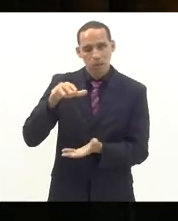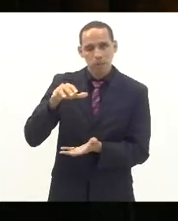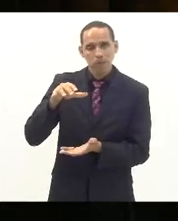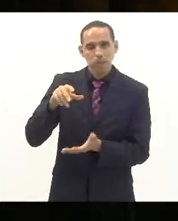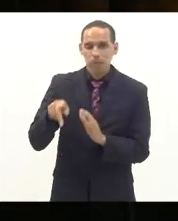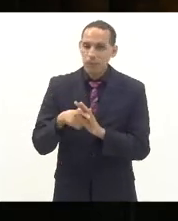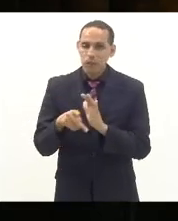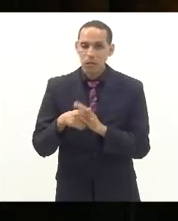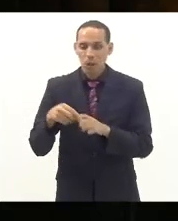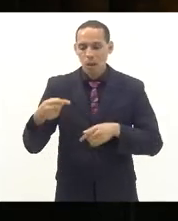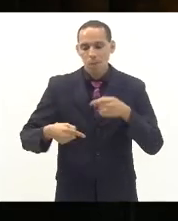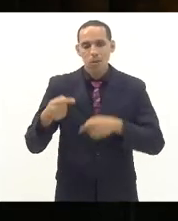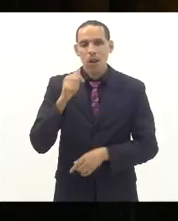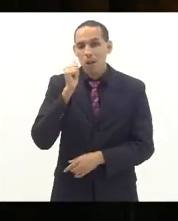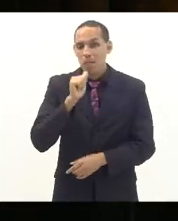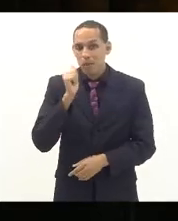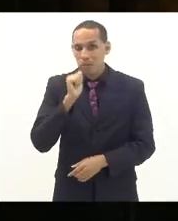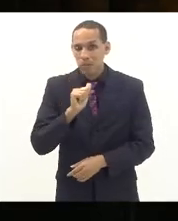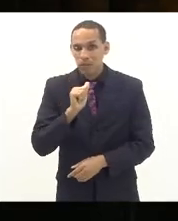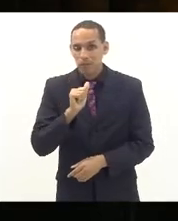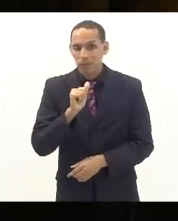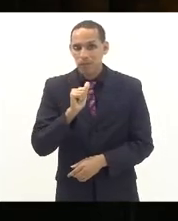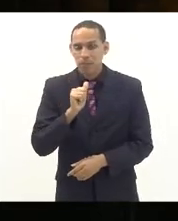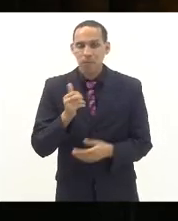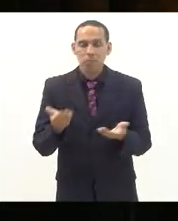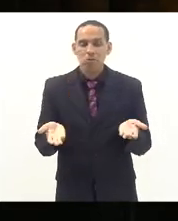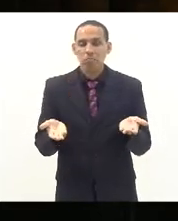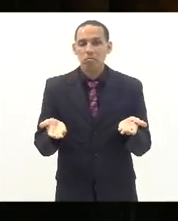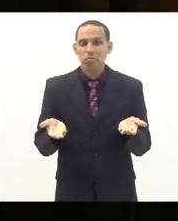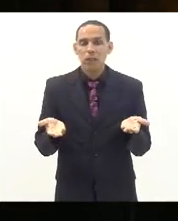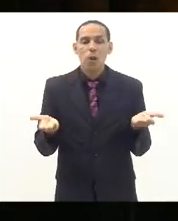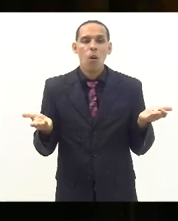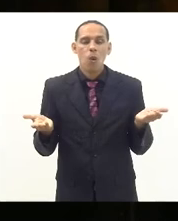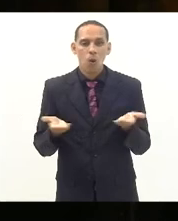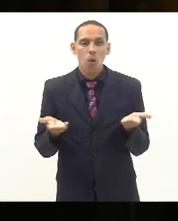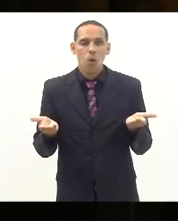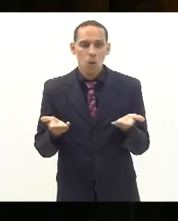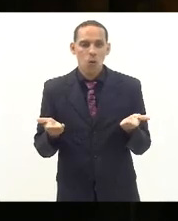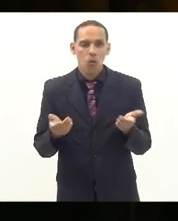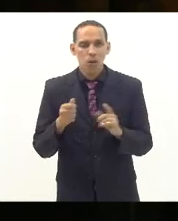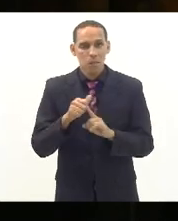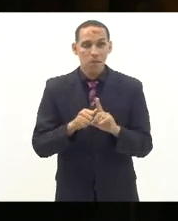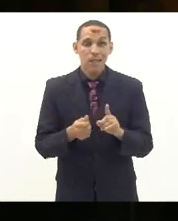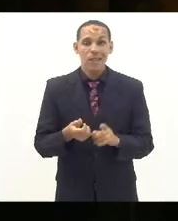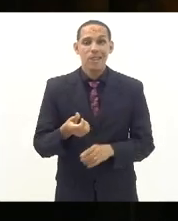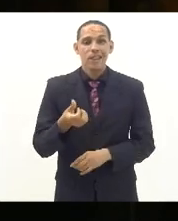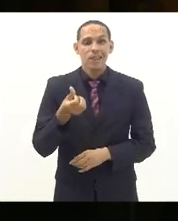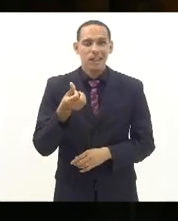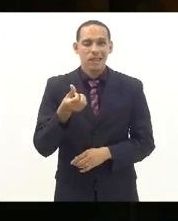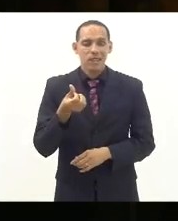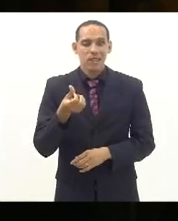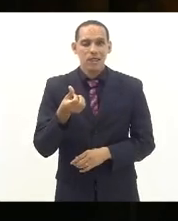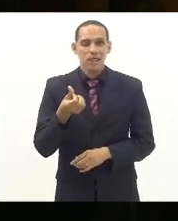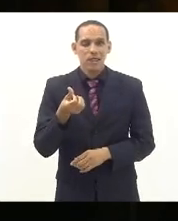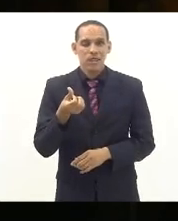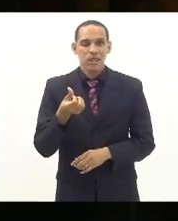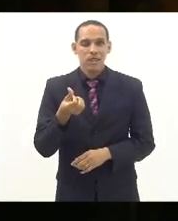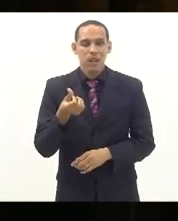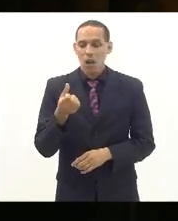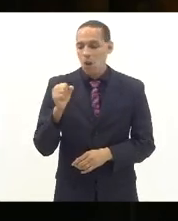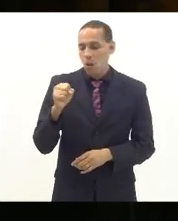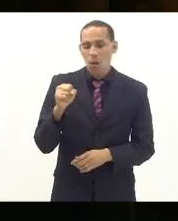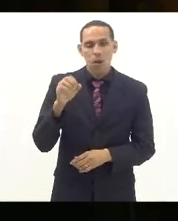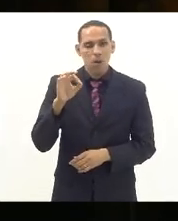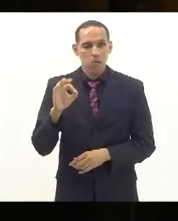para a política de mulheres Porque hoje a gente tá ok mês 6 é só